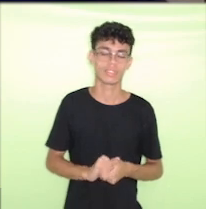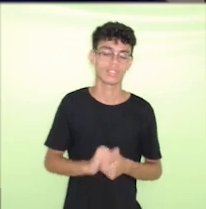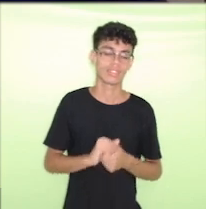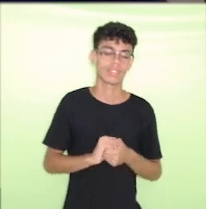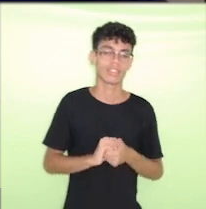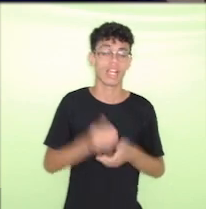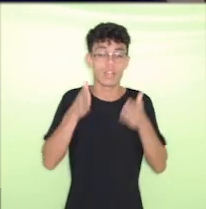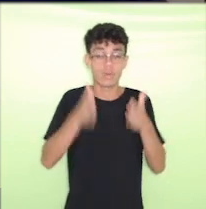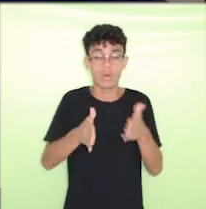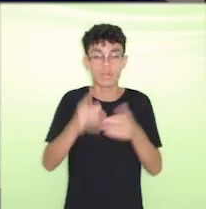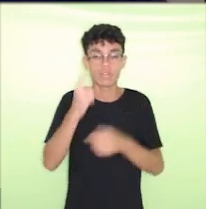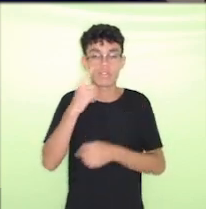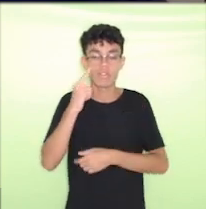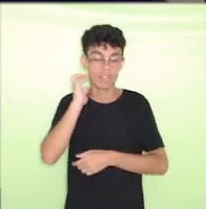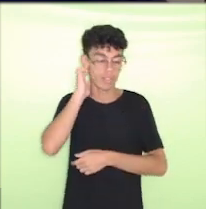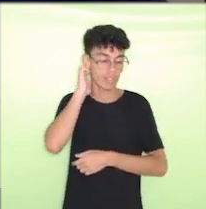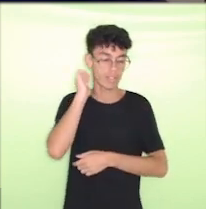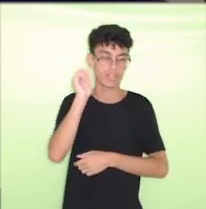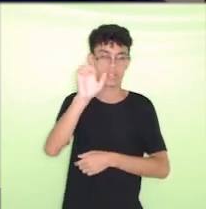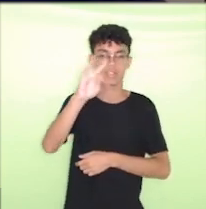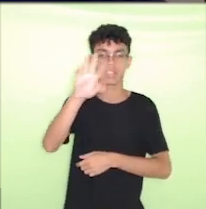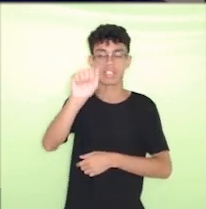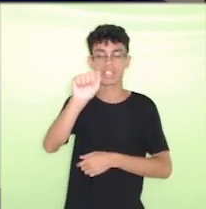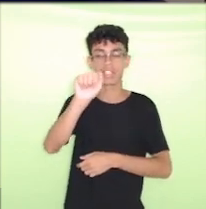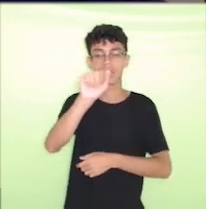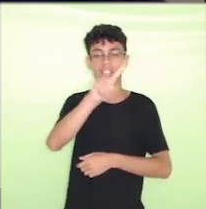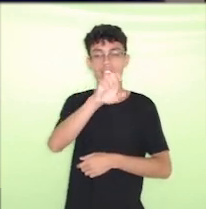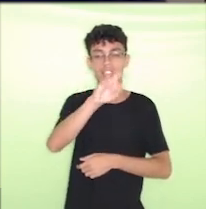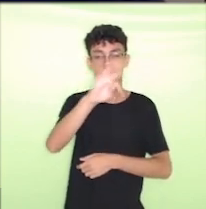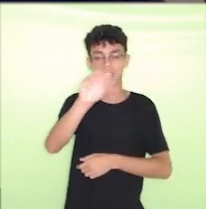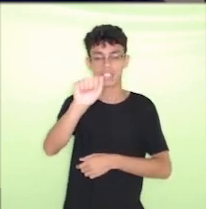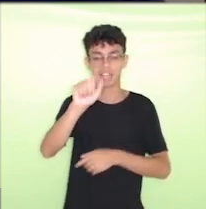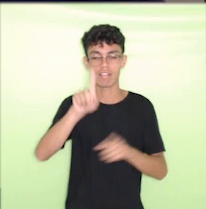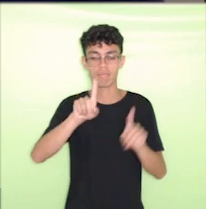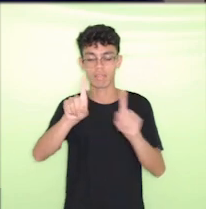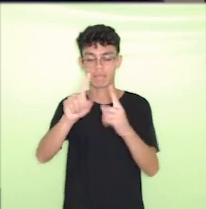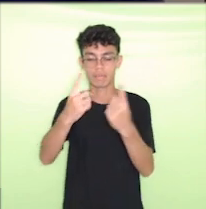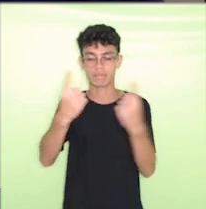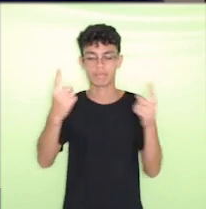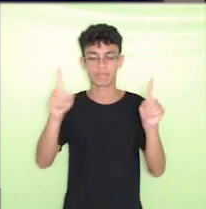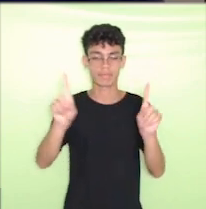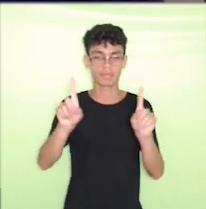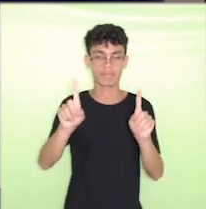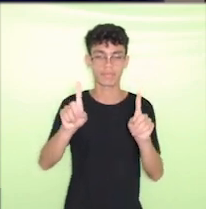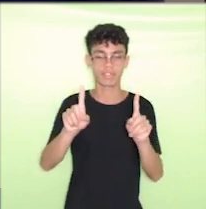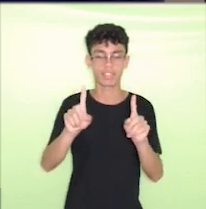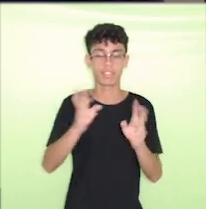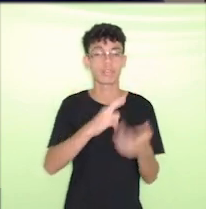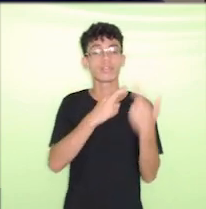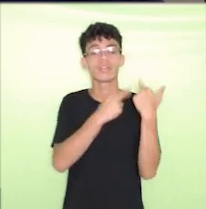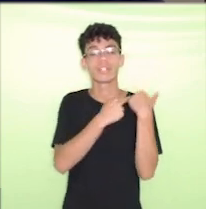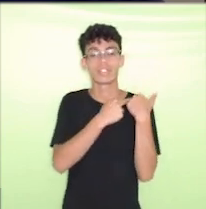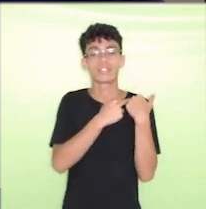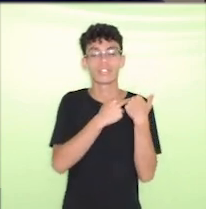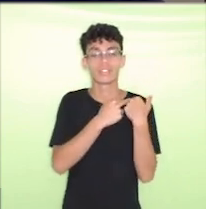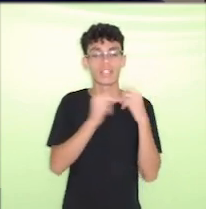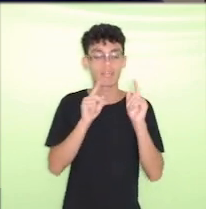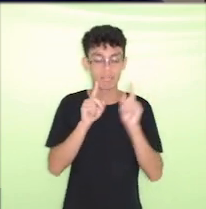Agora você viu Eta e Zeta moverem-se. Sua função se ampliará.